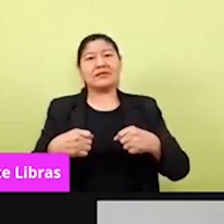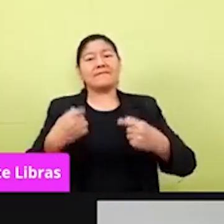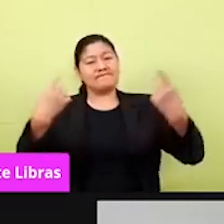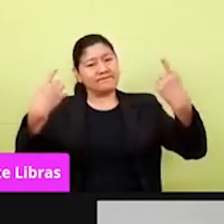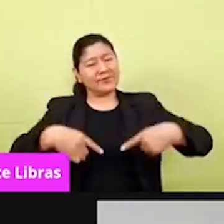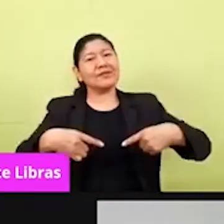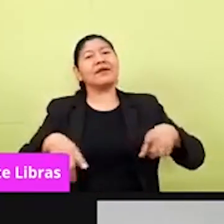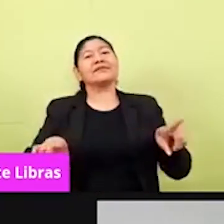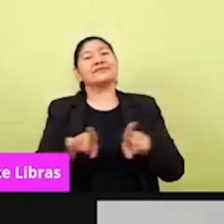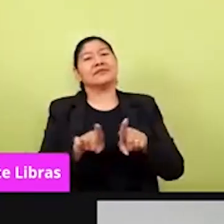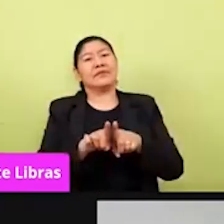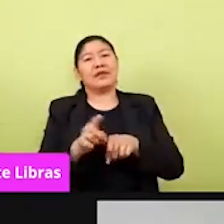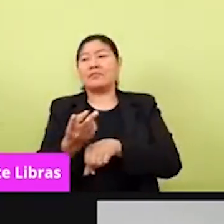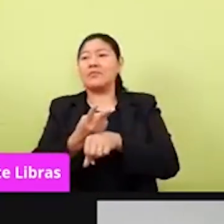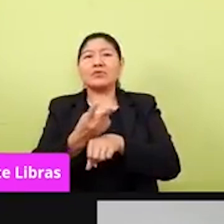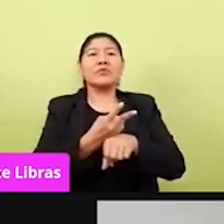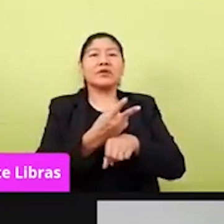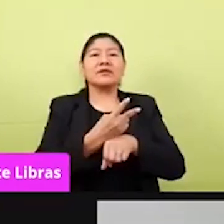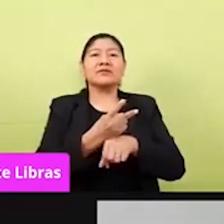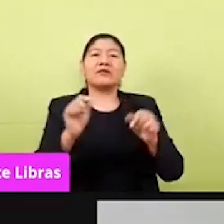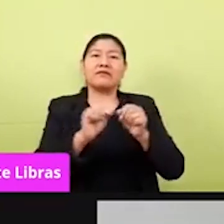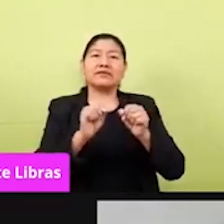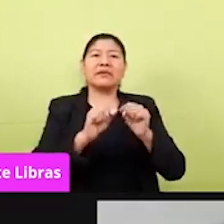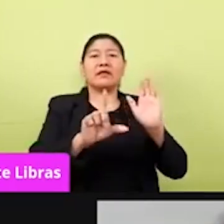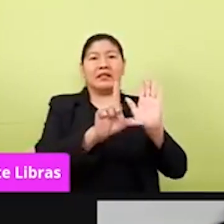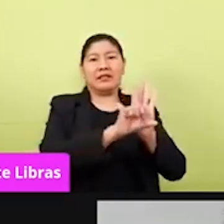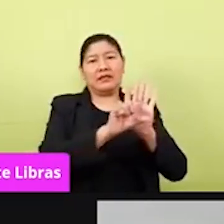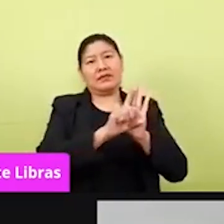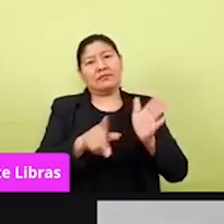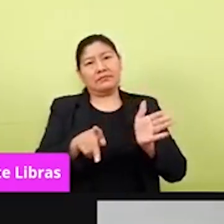se organizem também para fazer isso, né?